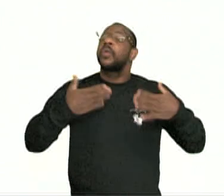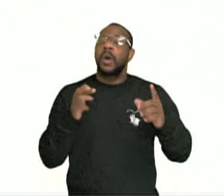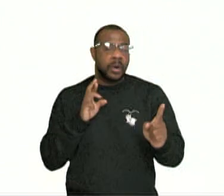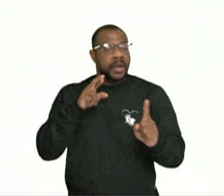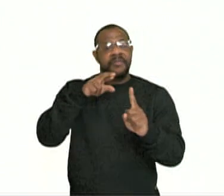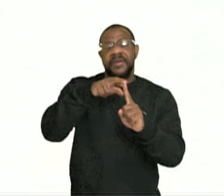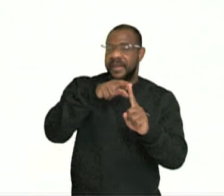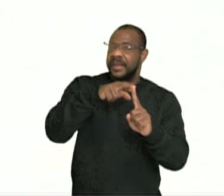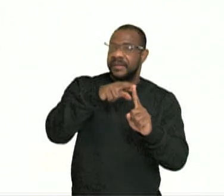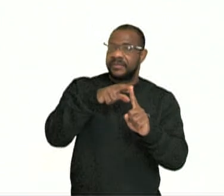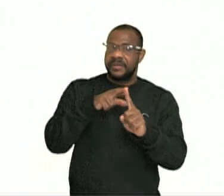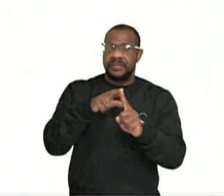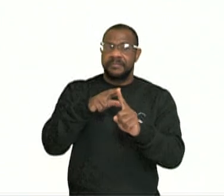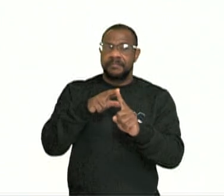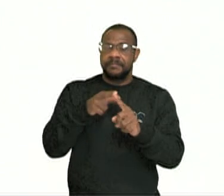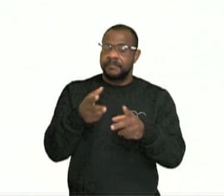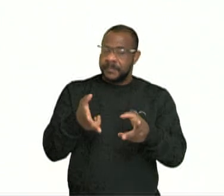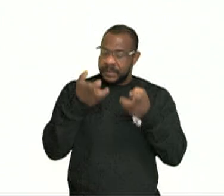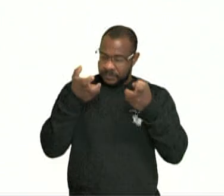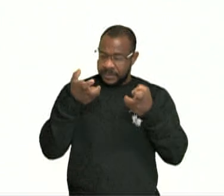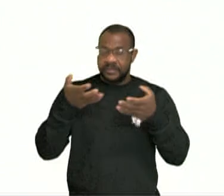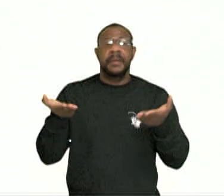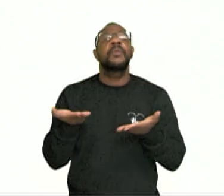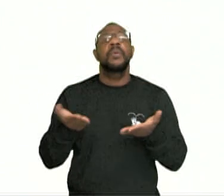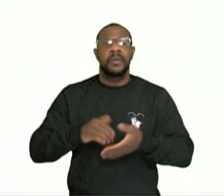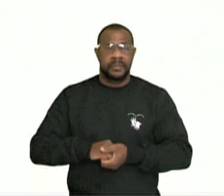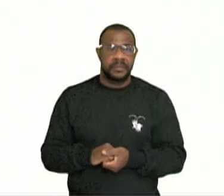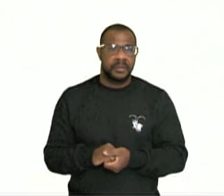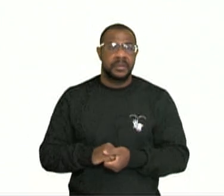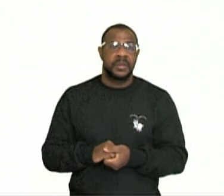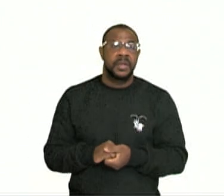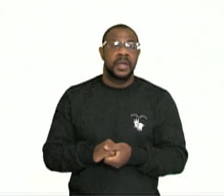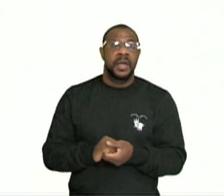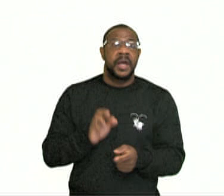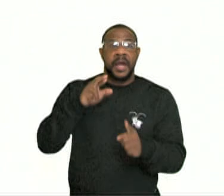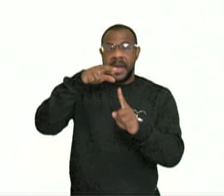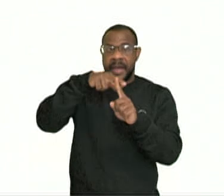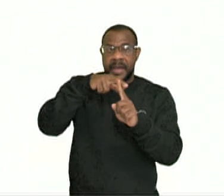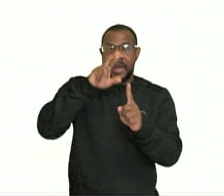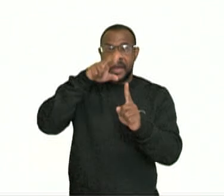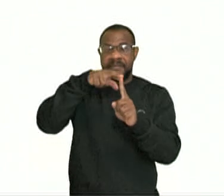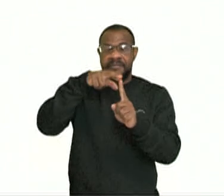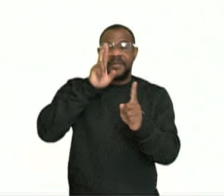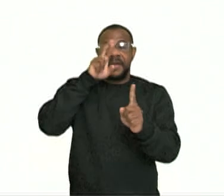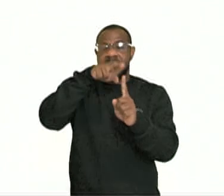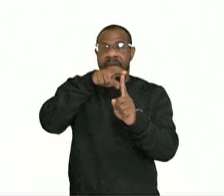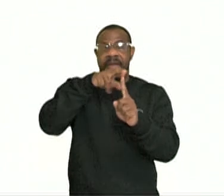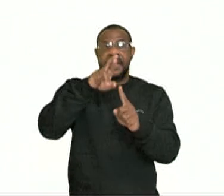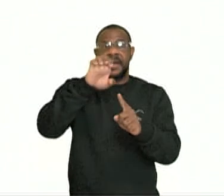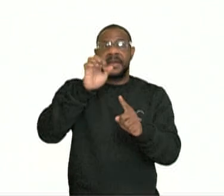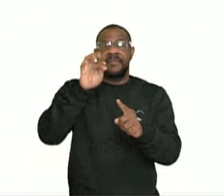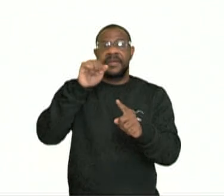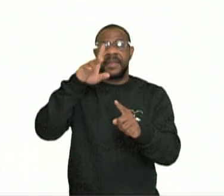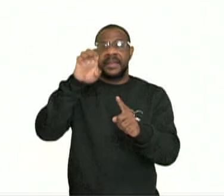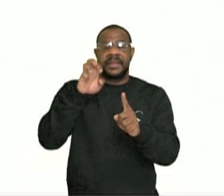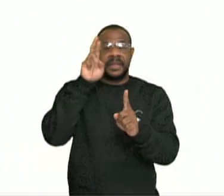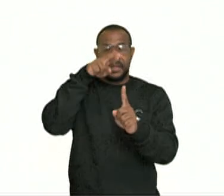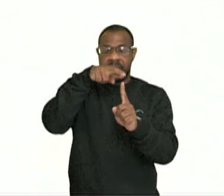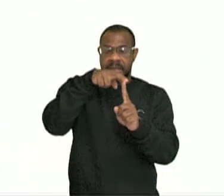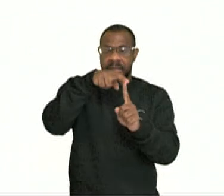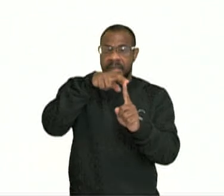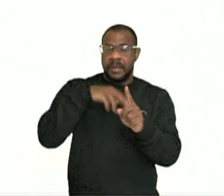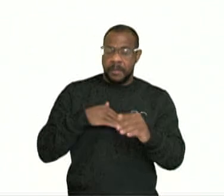referente retomado por tal processo? Primeiro vamos lembrar o que é um referente, é a que se refere. Tal processo se refere a